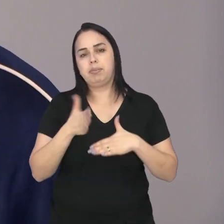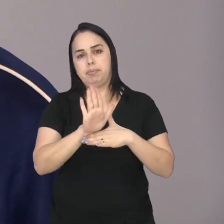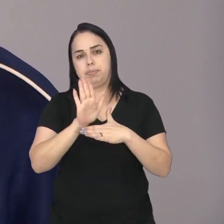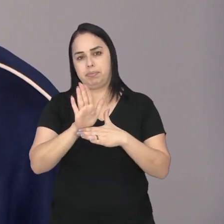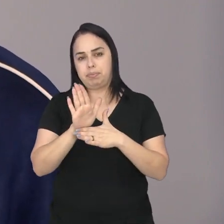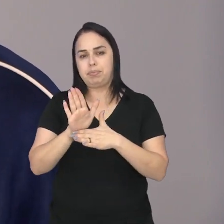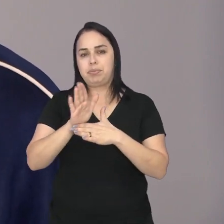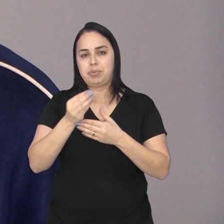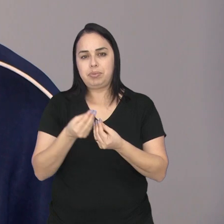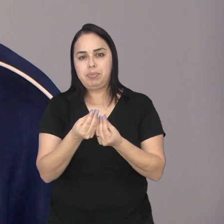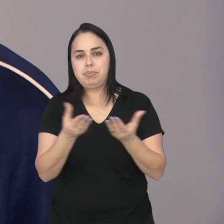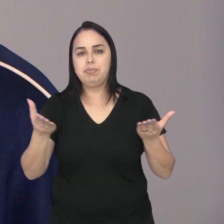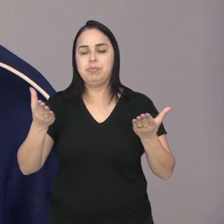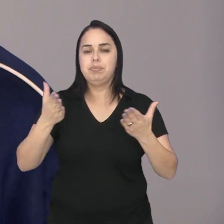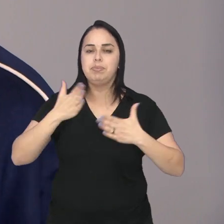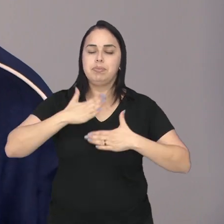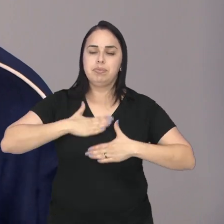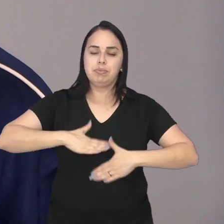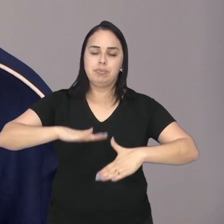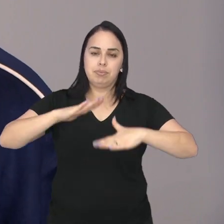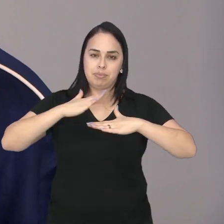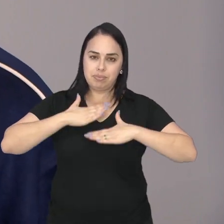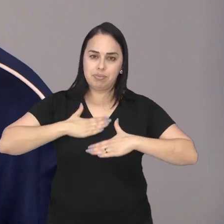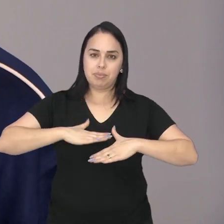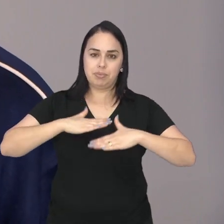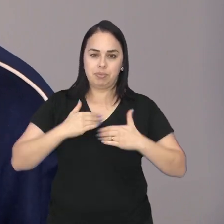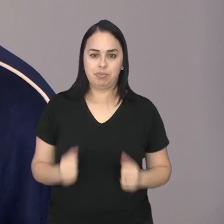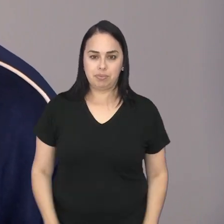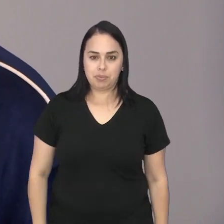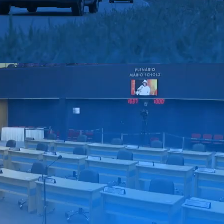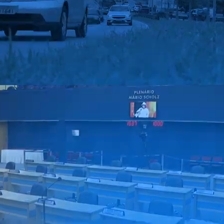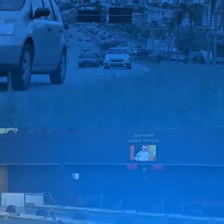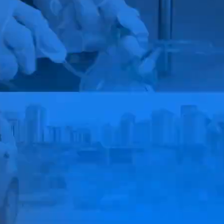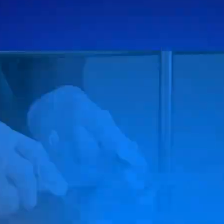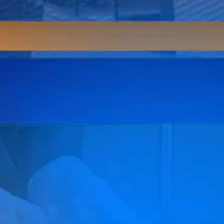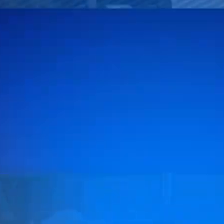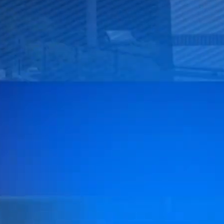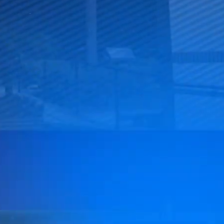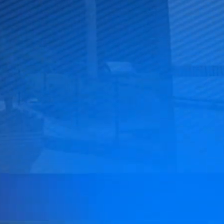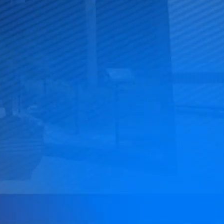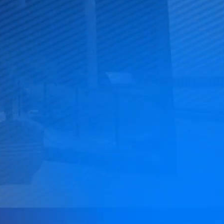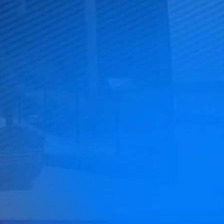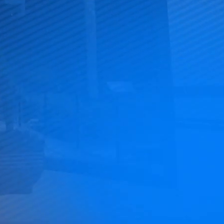bastante na tranquilizar tranquilidade dos nossos municípios